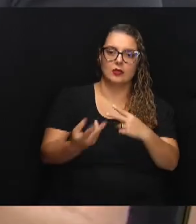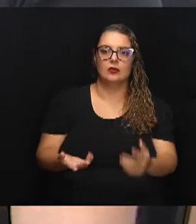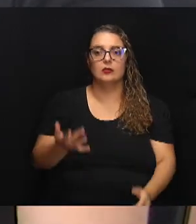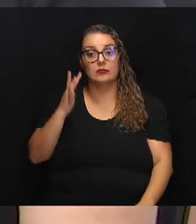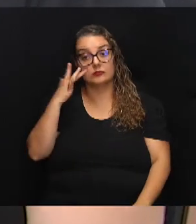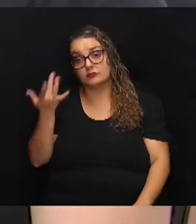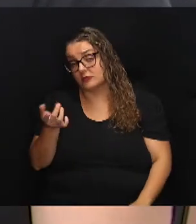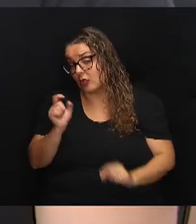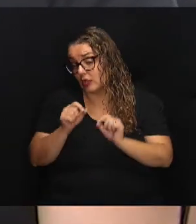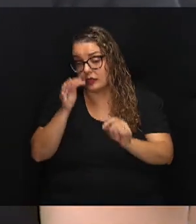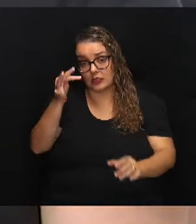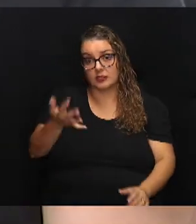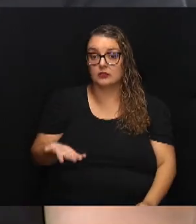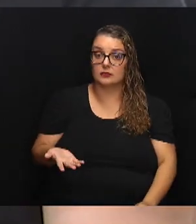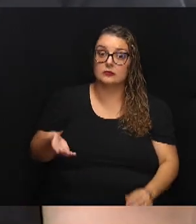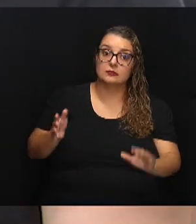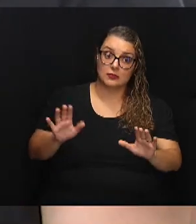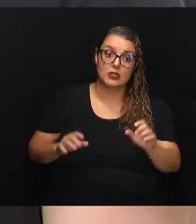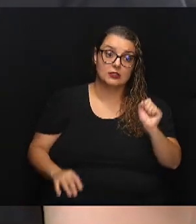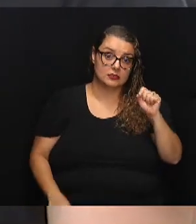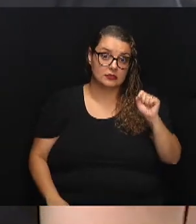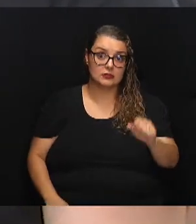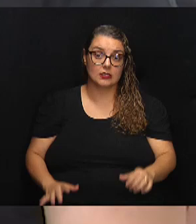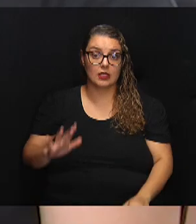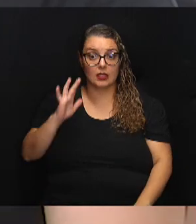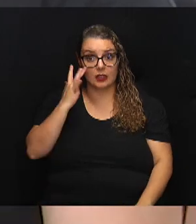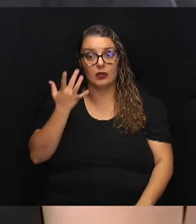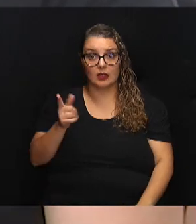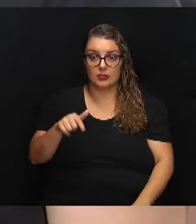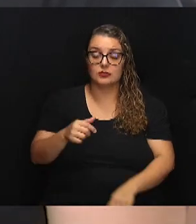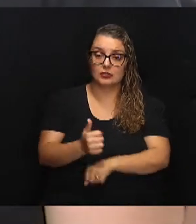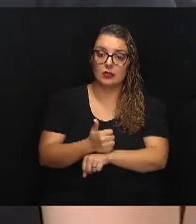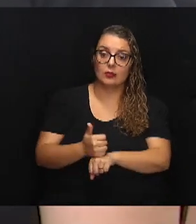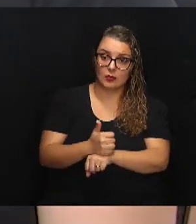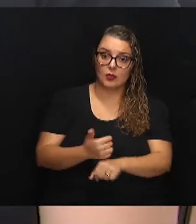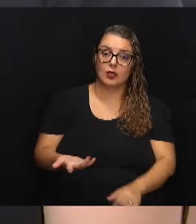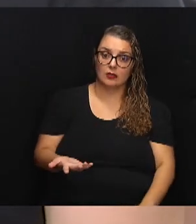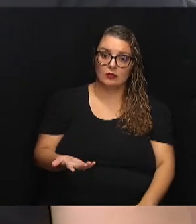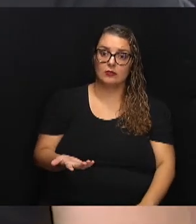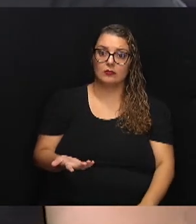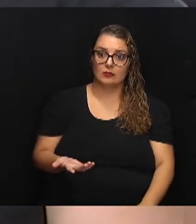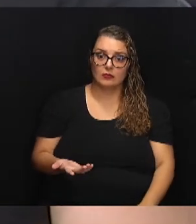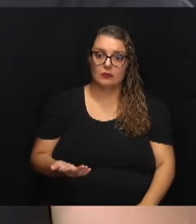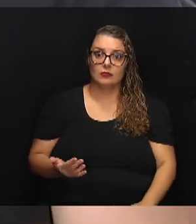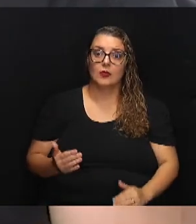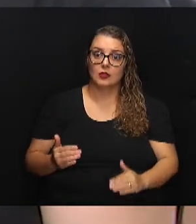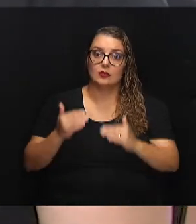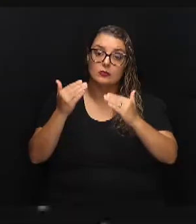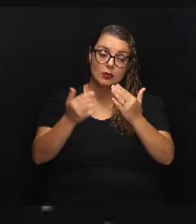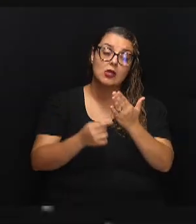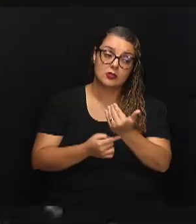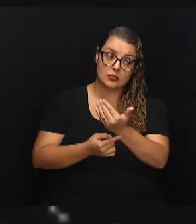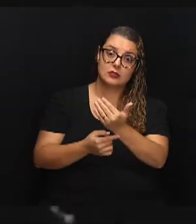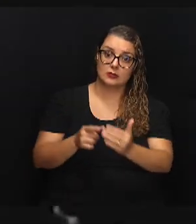futuro, mas eu acho que esse que é uma profissão muito de mais alta tecnologia que...